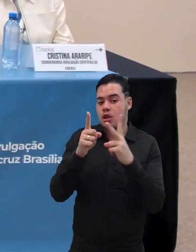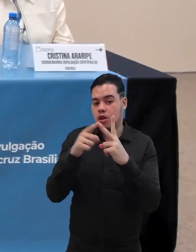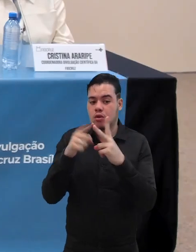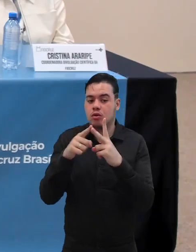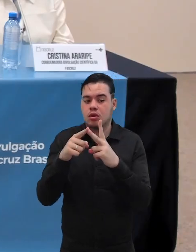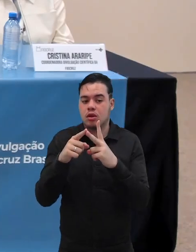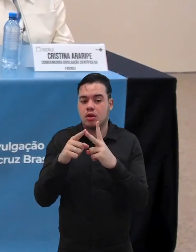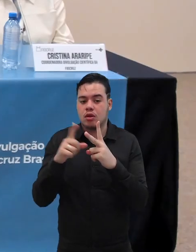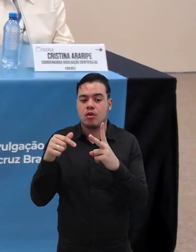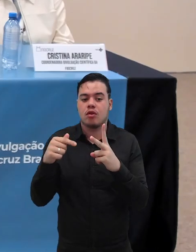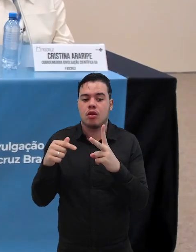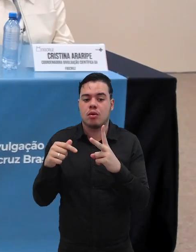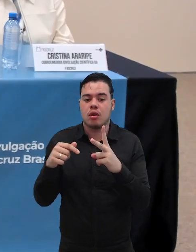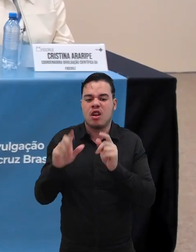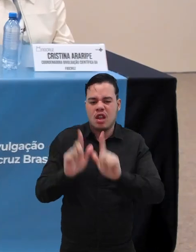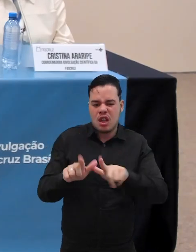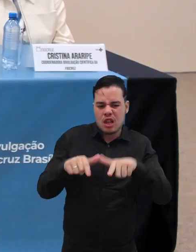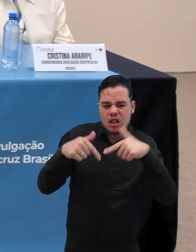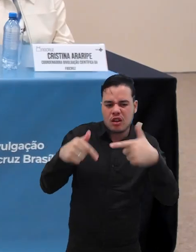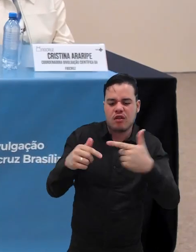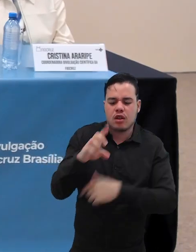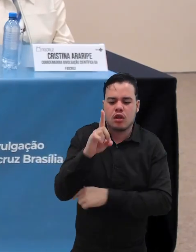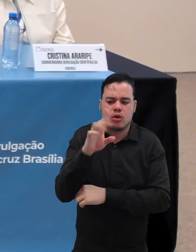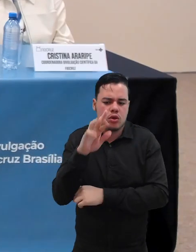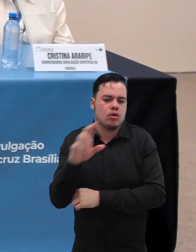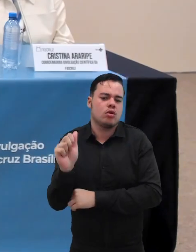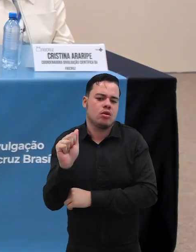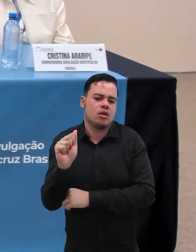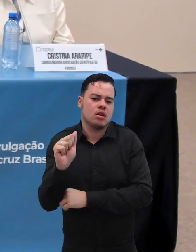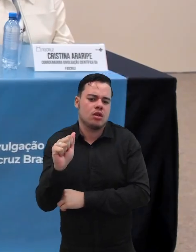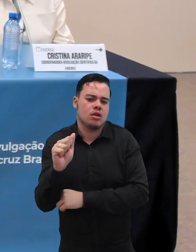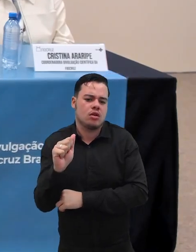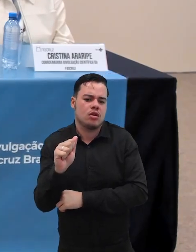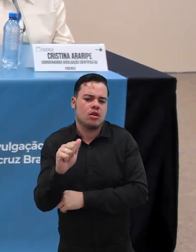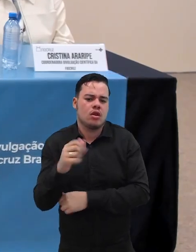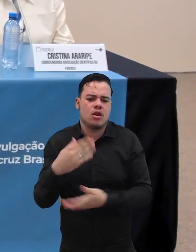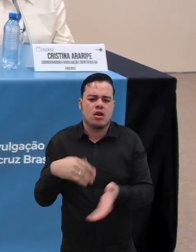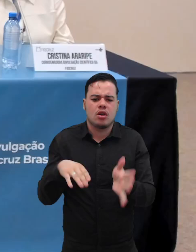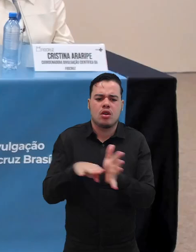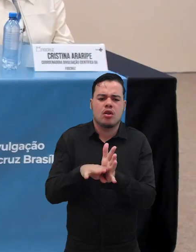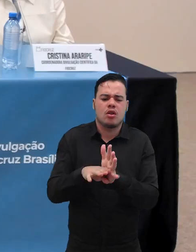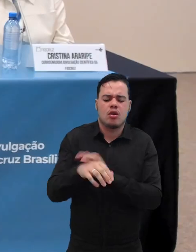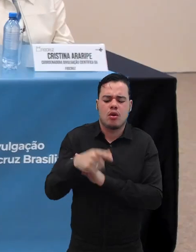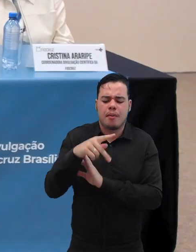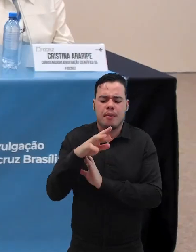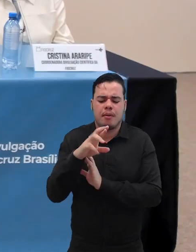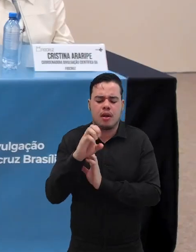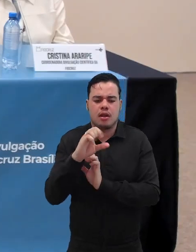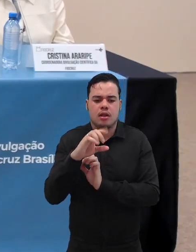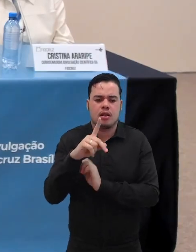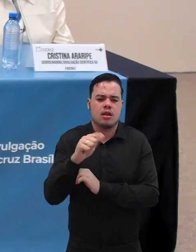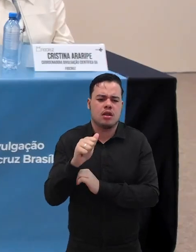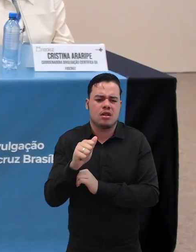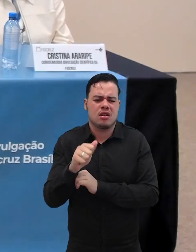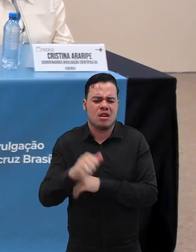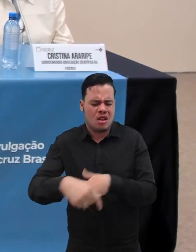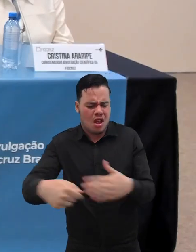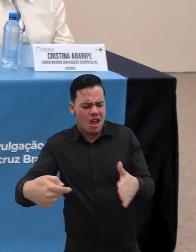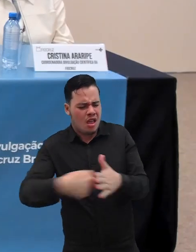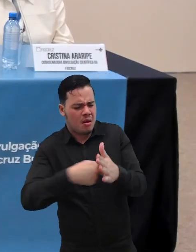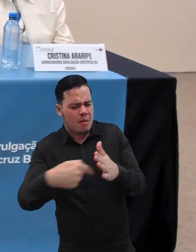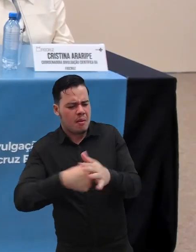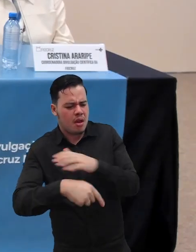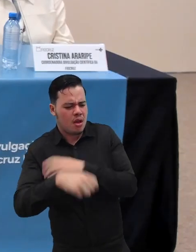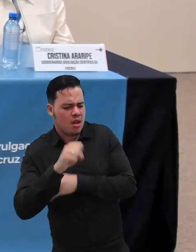foi uma vez numa defesa de doutorado e que um parecerista questionou